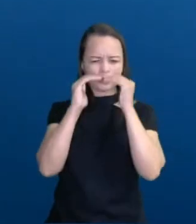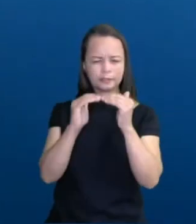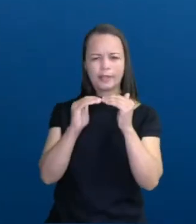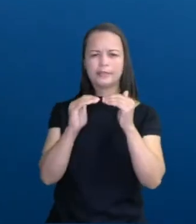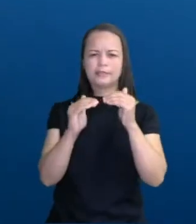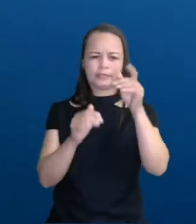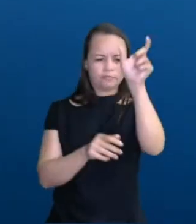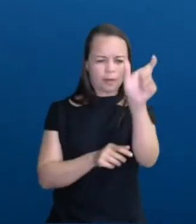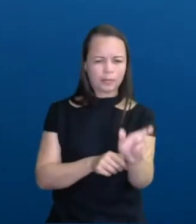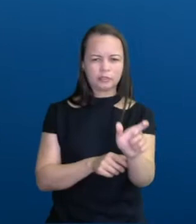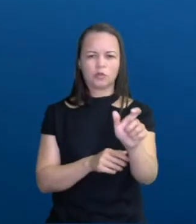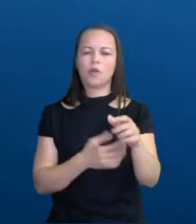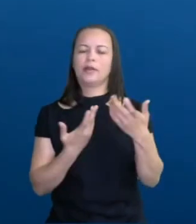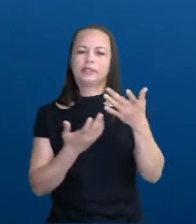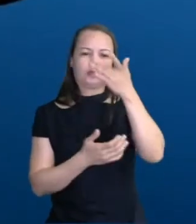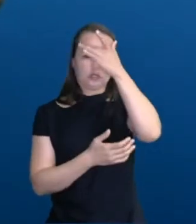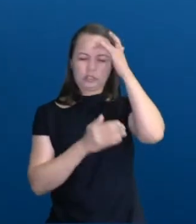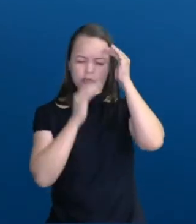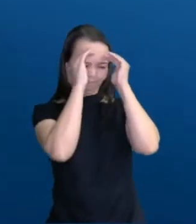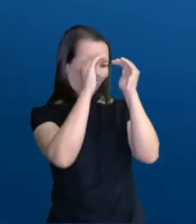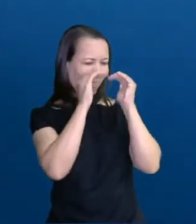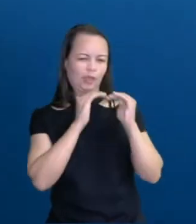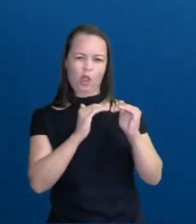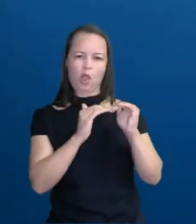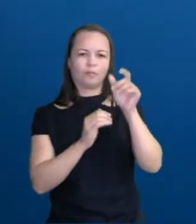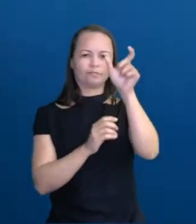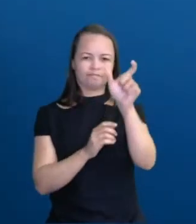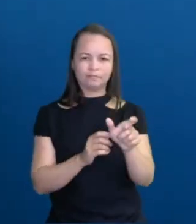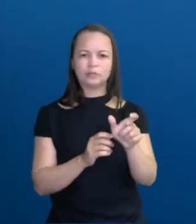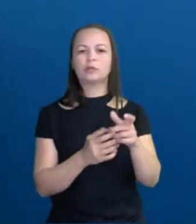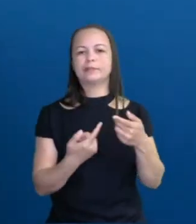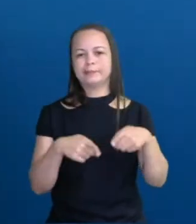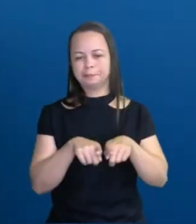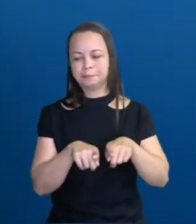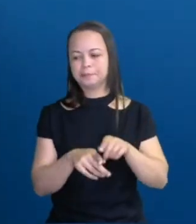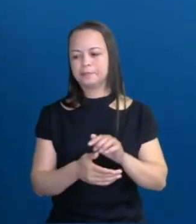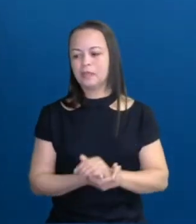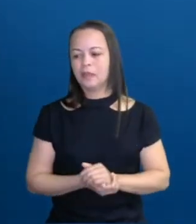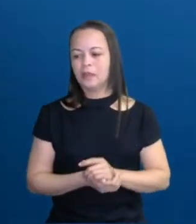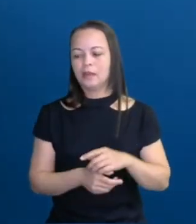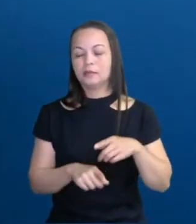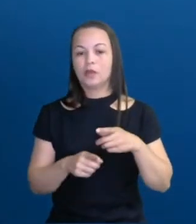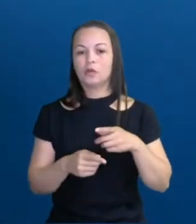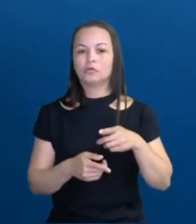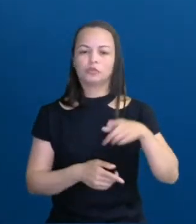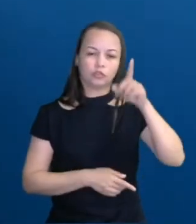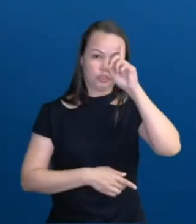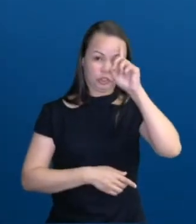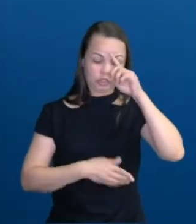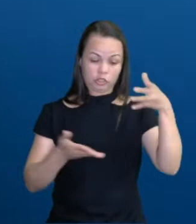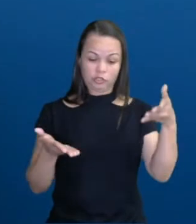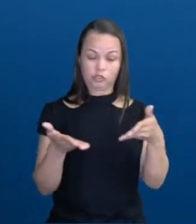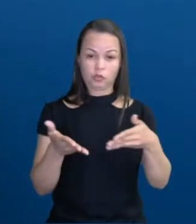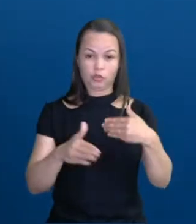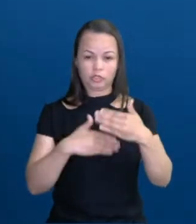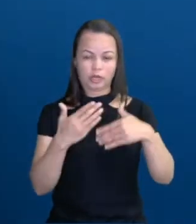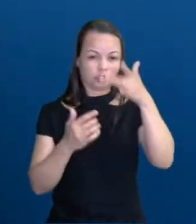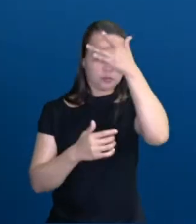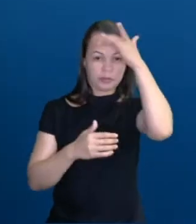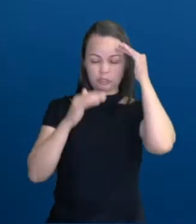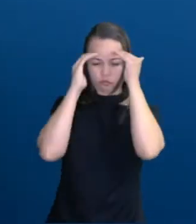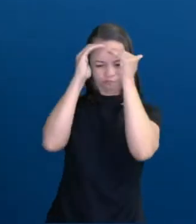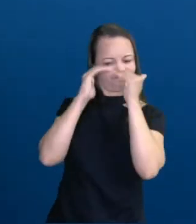quem desobedeci desobedeci a alguém por exemplo nos dias atuais as pessoas